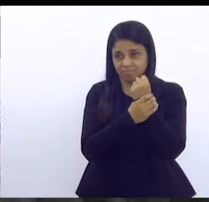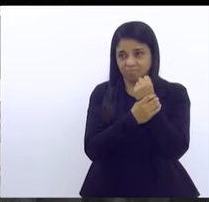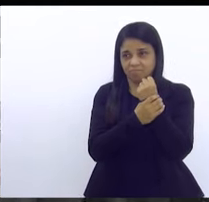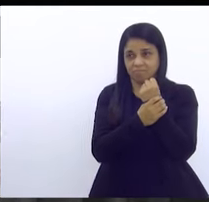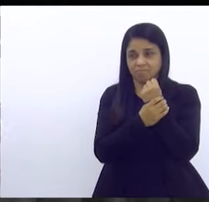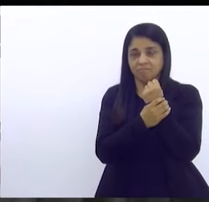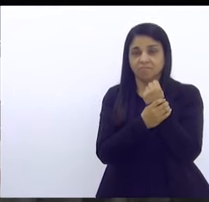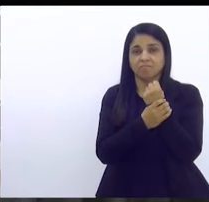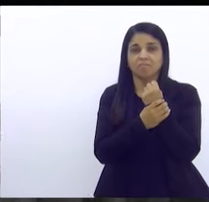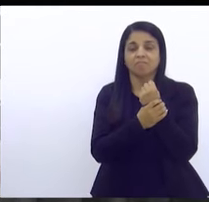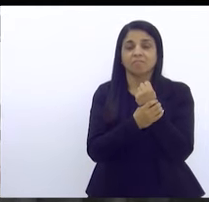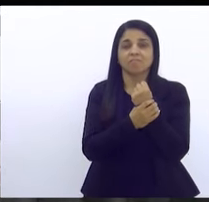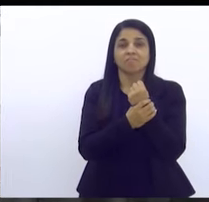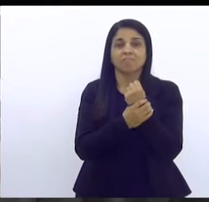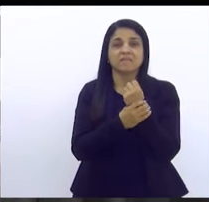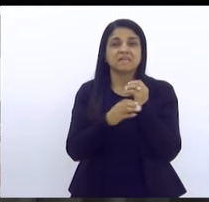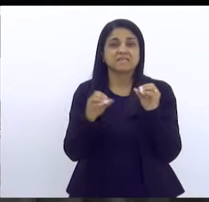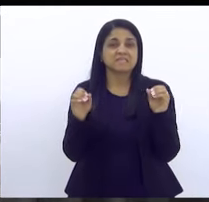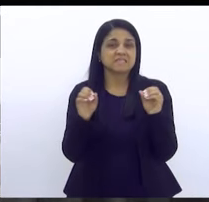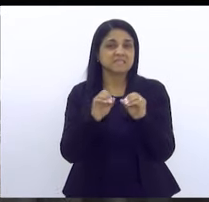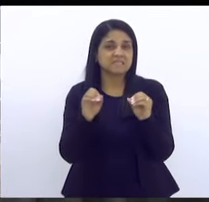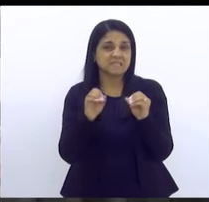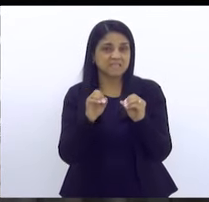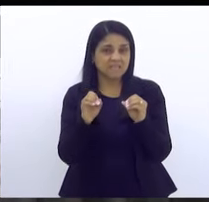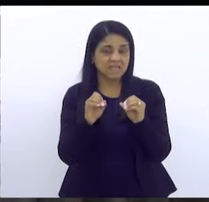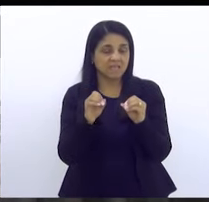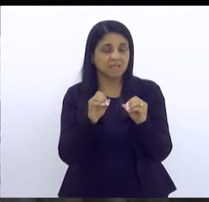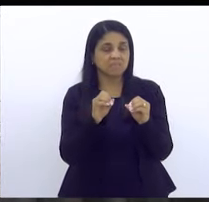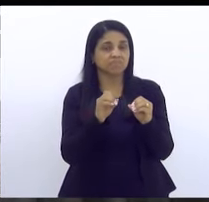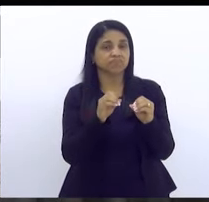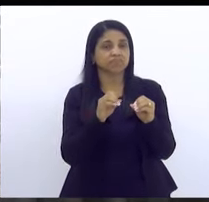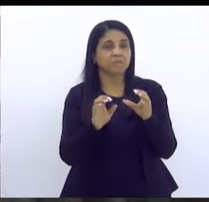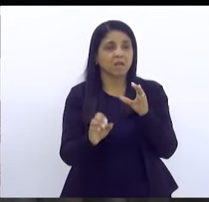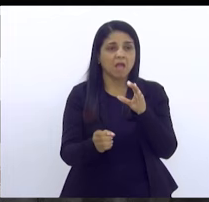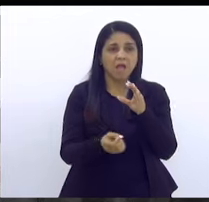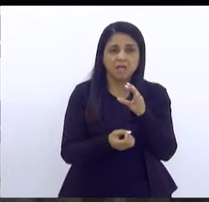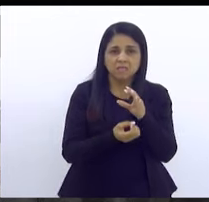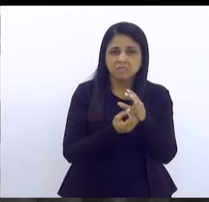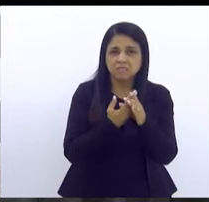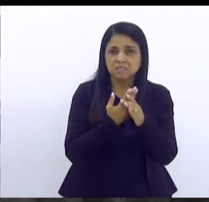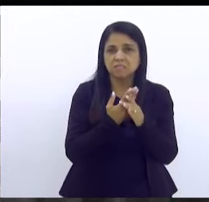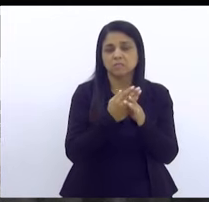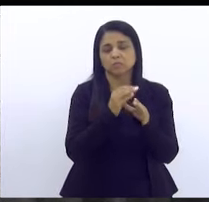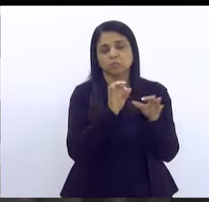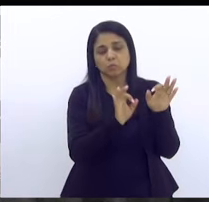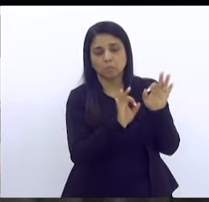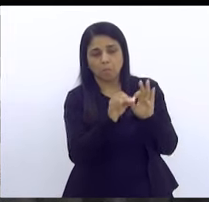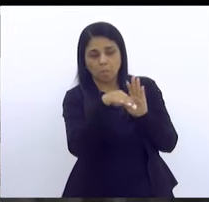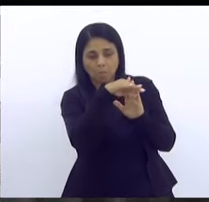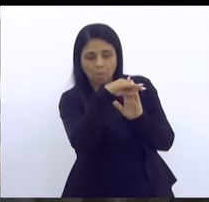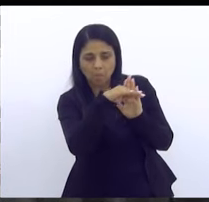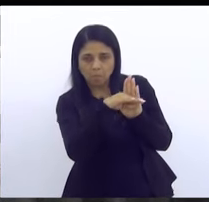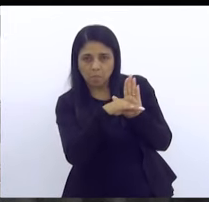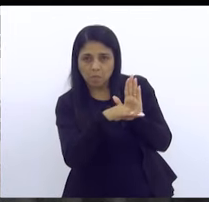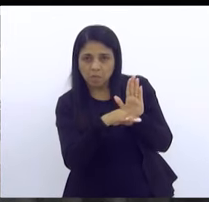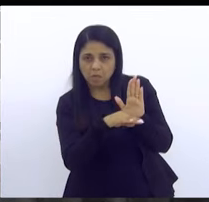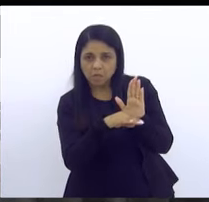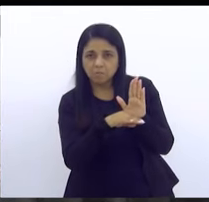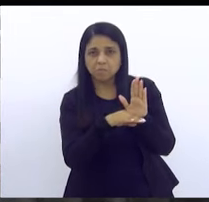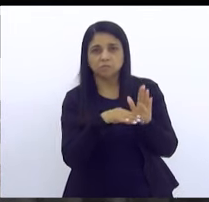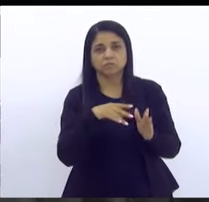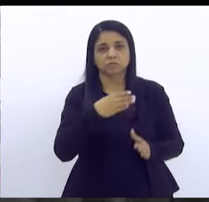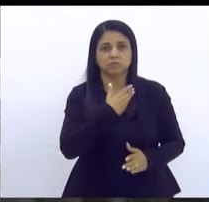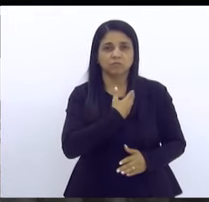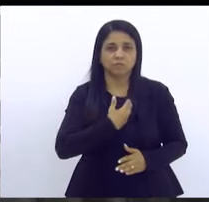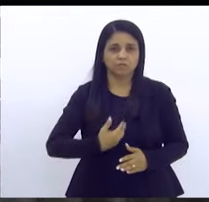sem as devidas providências no sentido da criação de um programa de